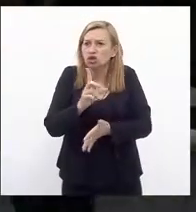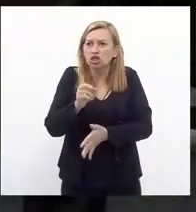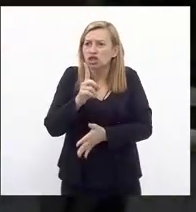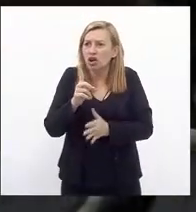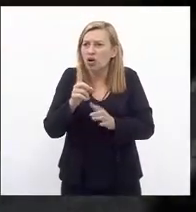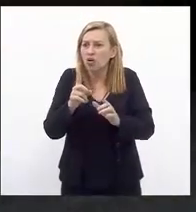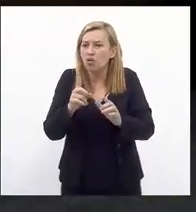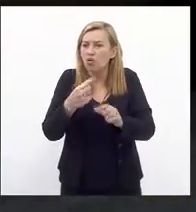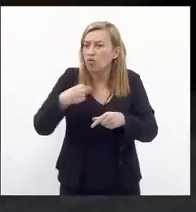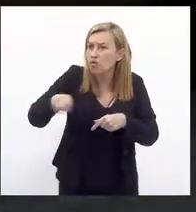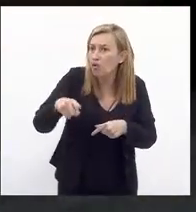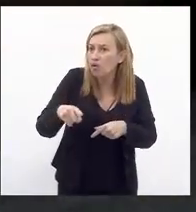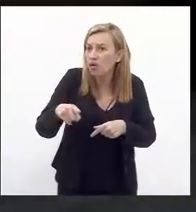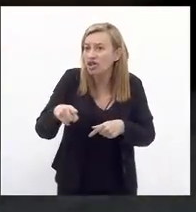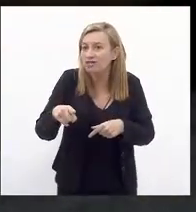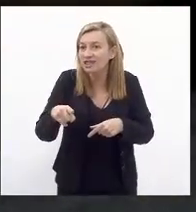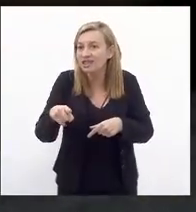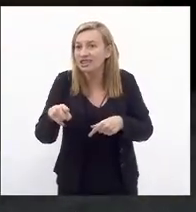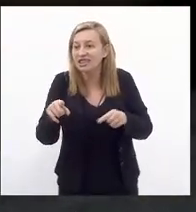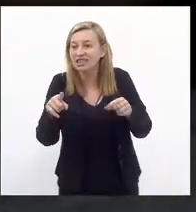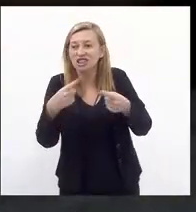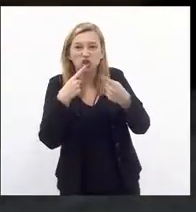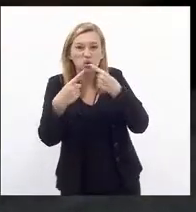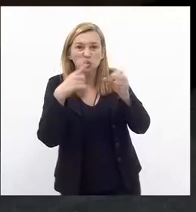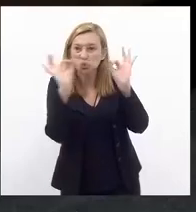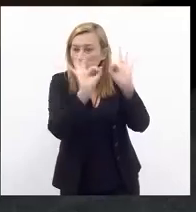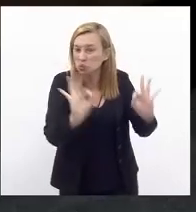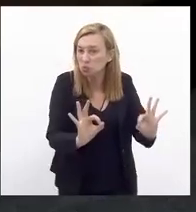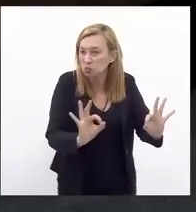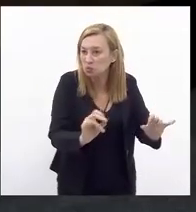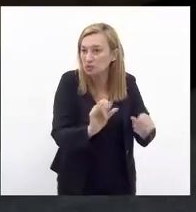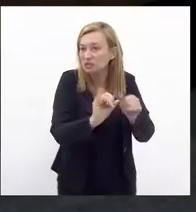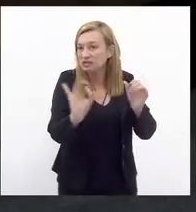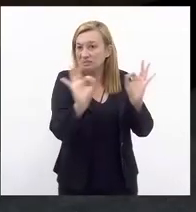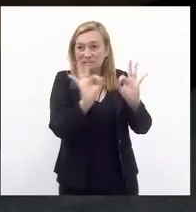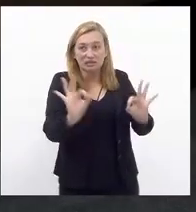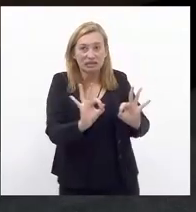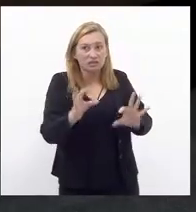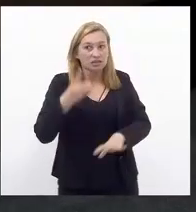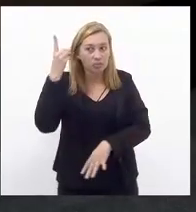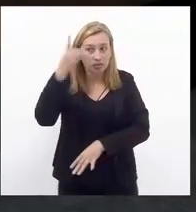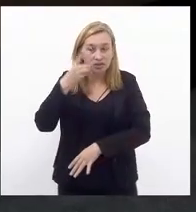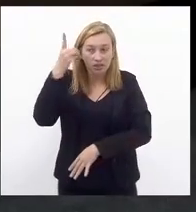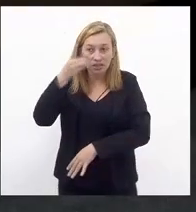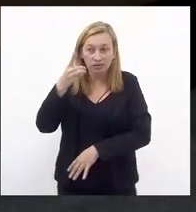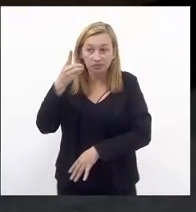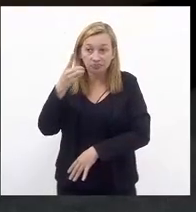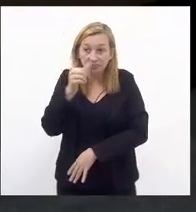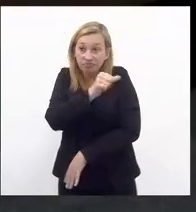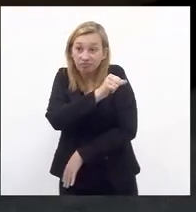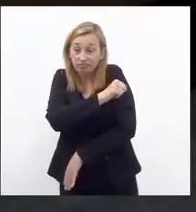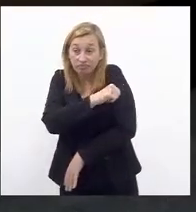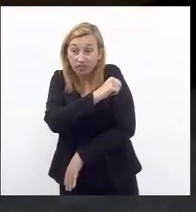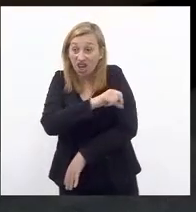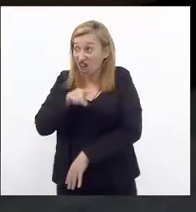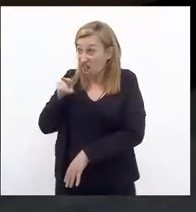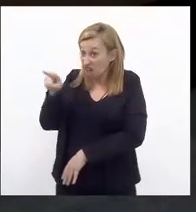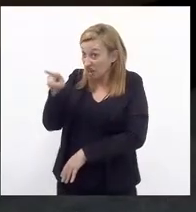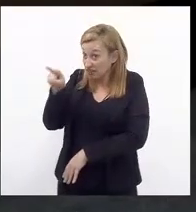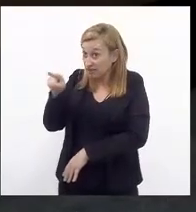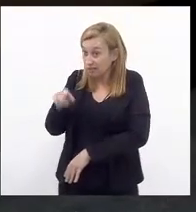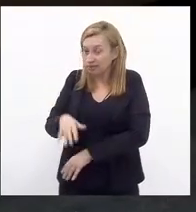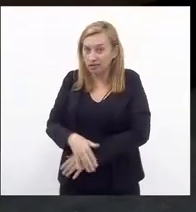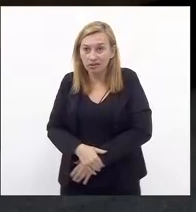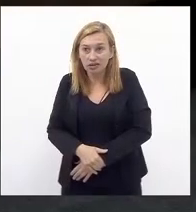apareceu que nem deu a cara nem discutiu Não fizeram nada deputada enfermeira Rejane E aí esses